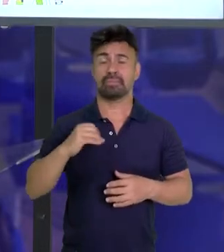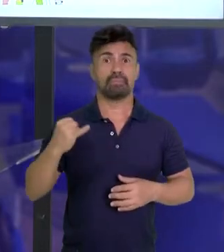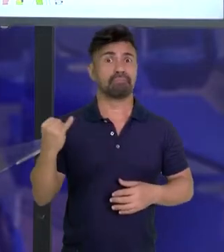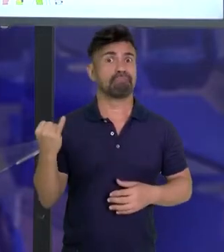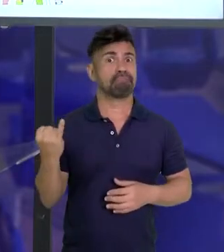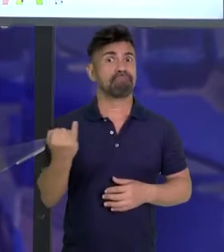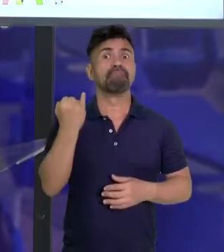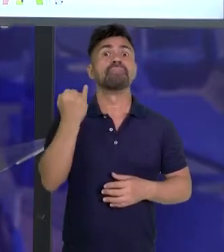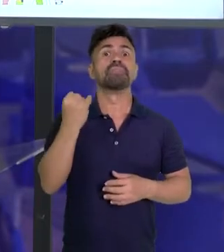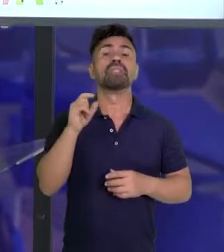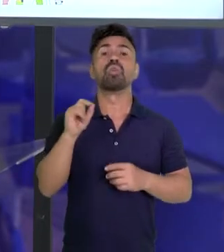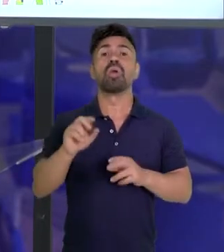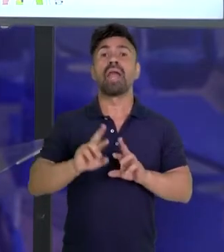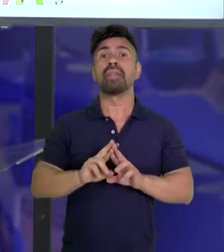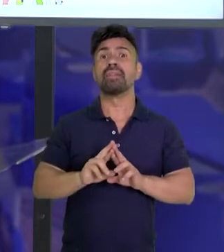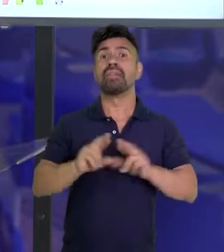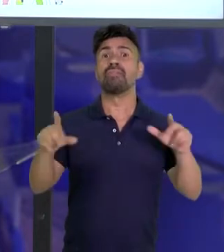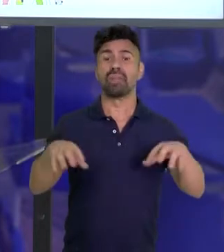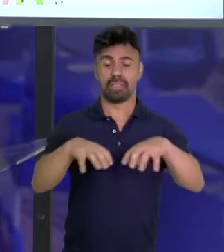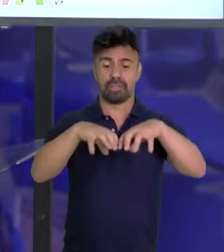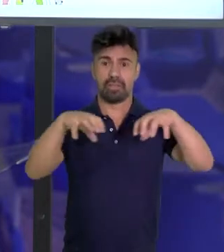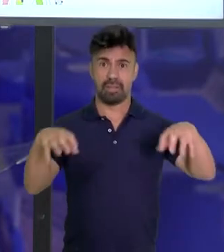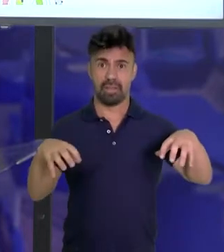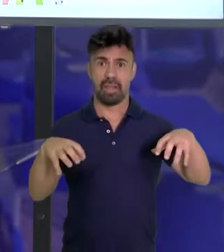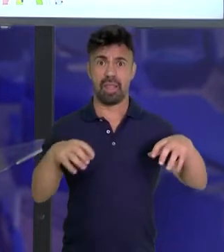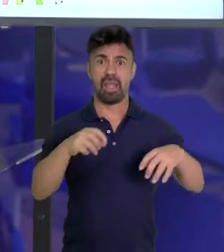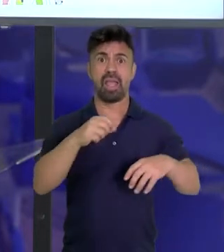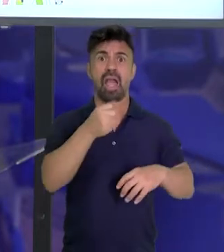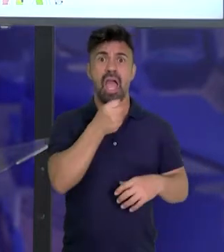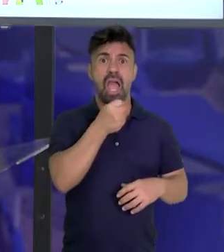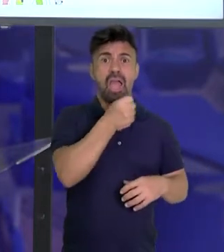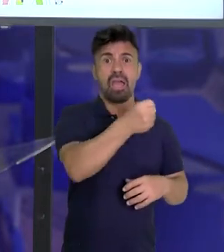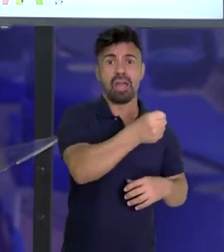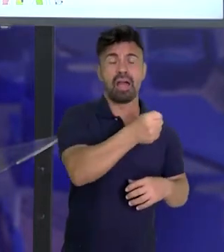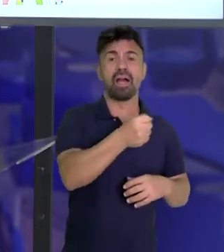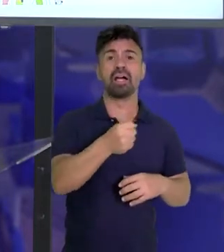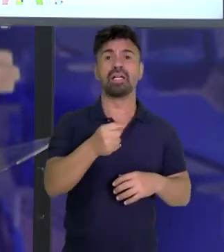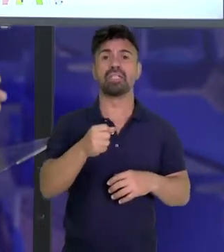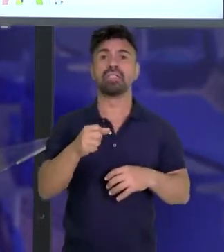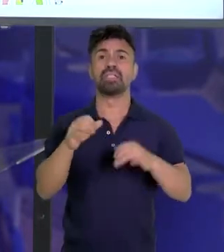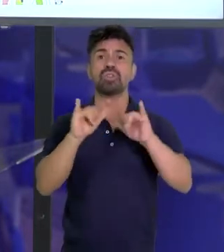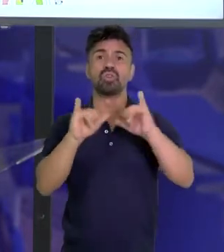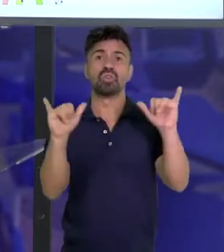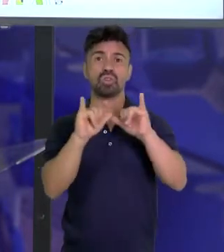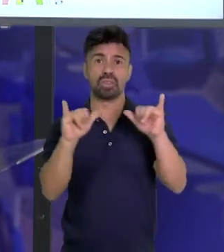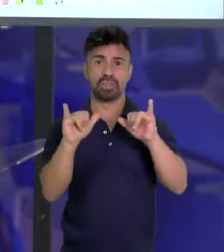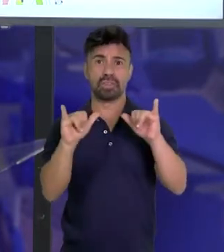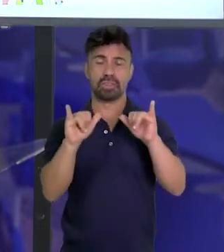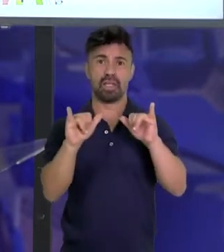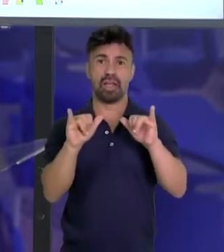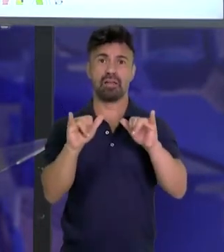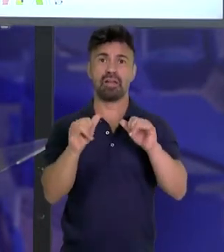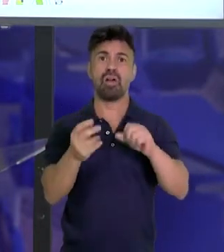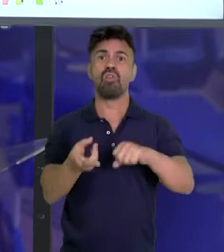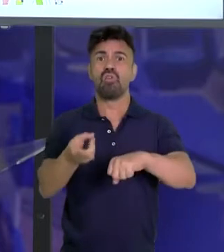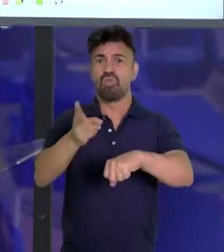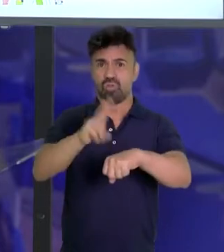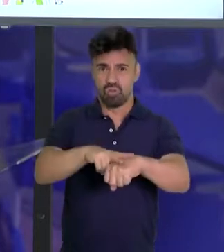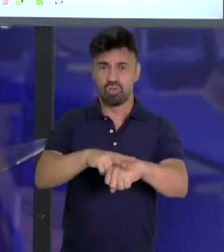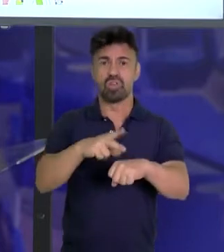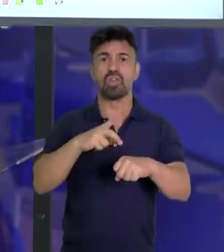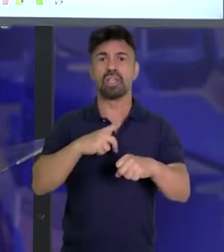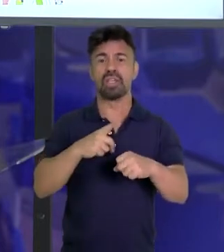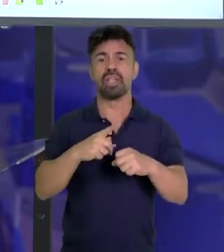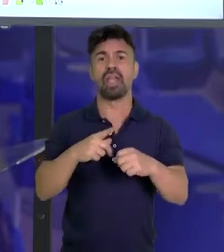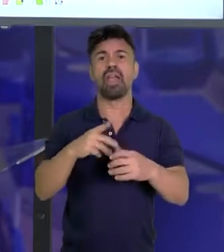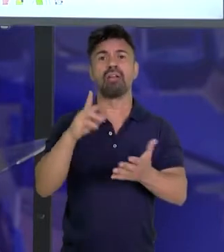consiga diferenciar reportagem de notícia. É bem verdade que tanto reportagem quanto notícia abordam